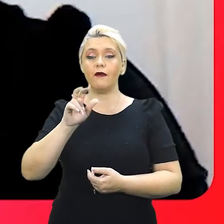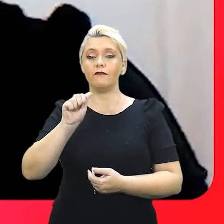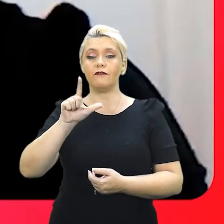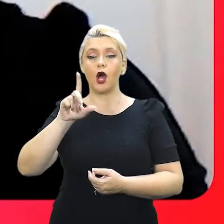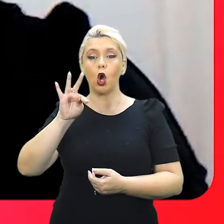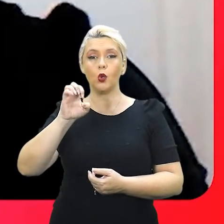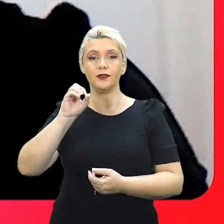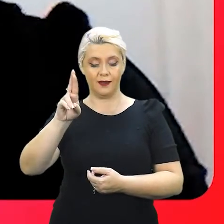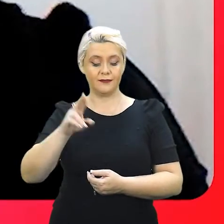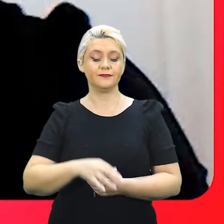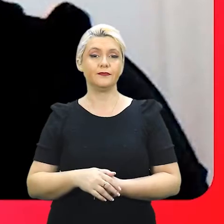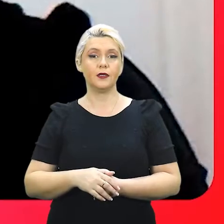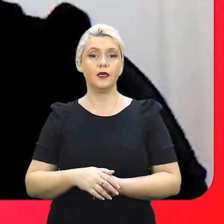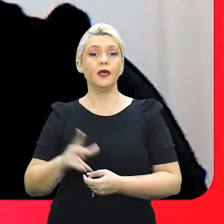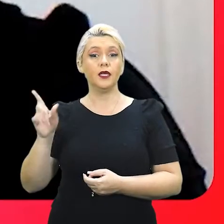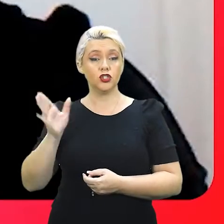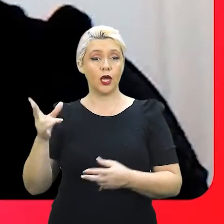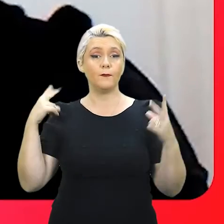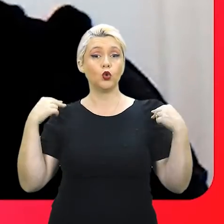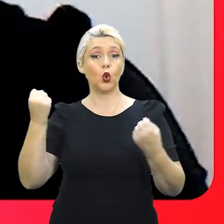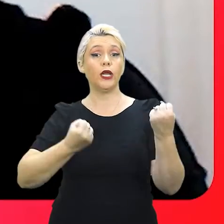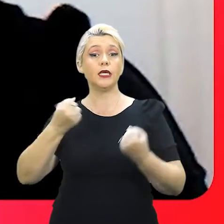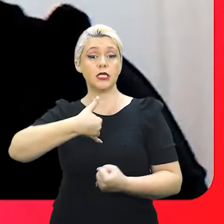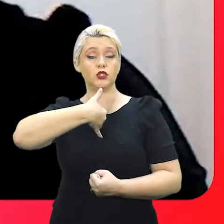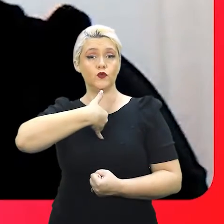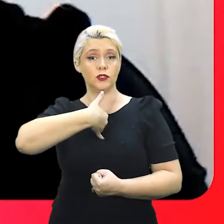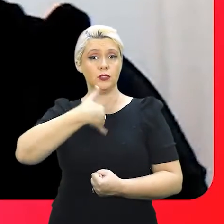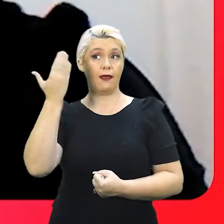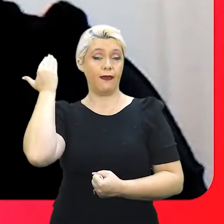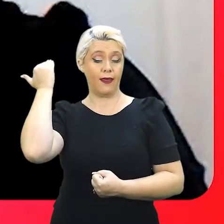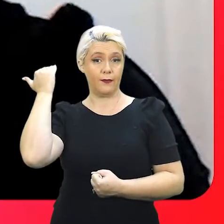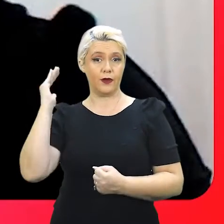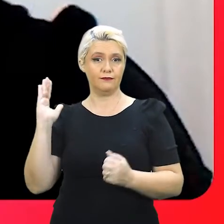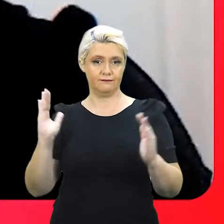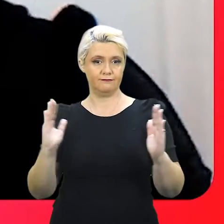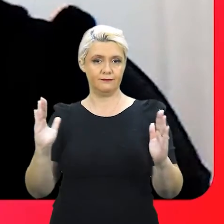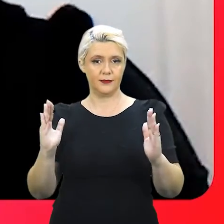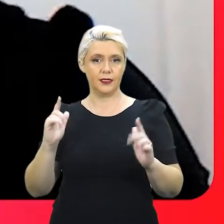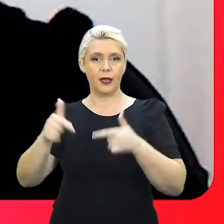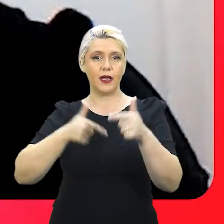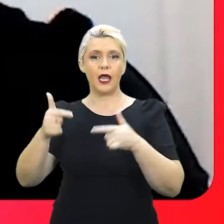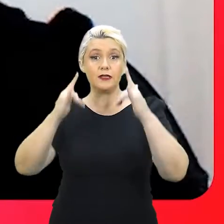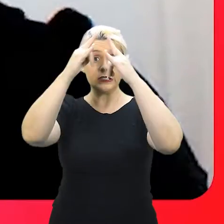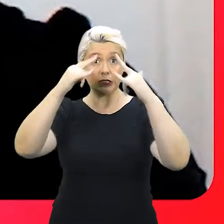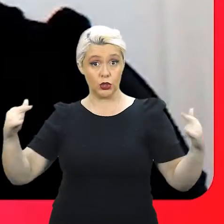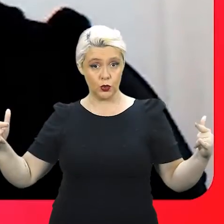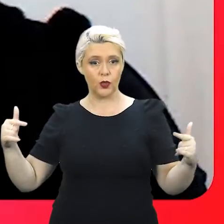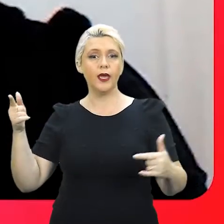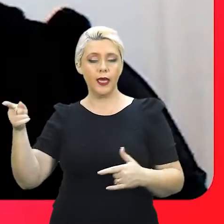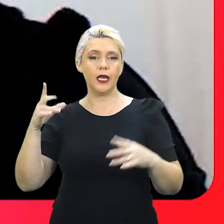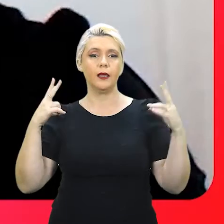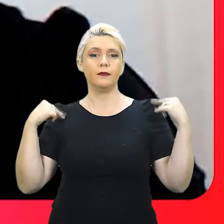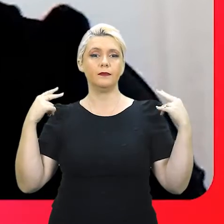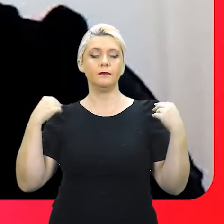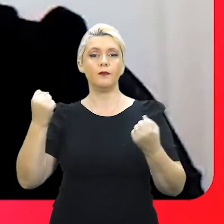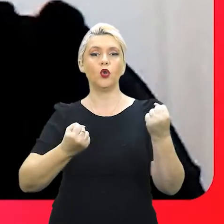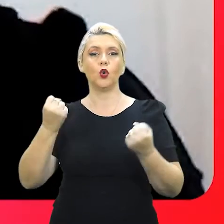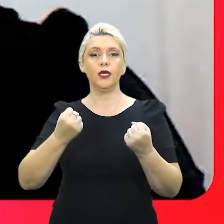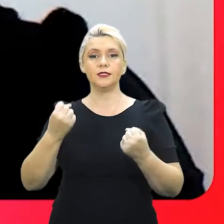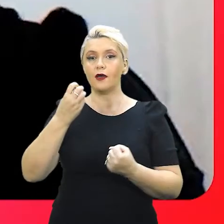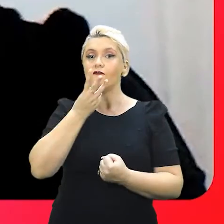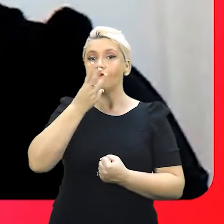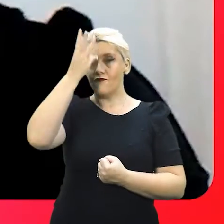foi o motorista do Silvio Santos na época que o Silvio Santos fazia circo. Ele era o motorista da Kombi do Silvio